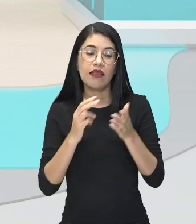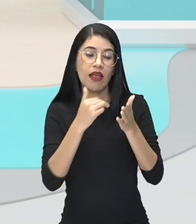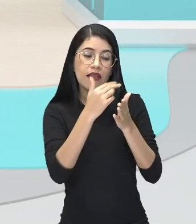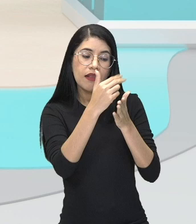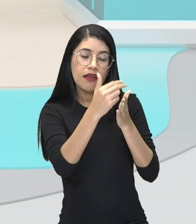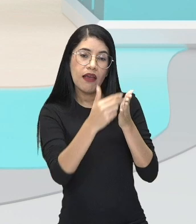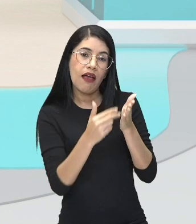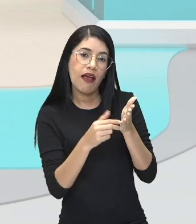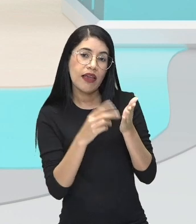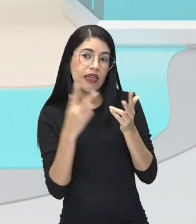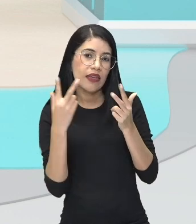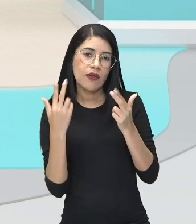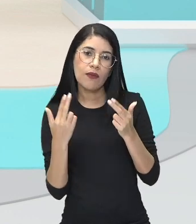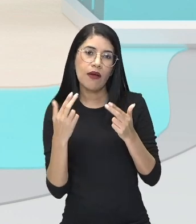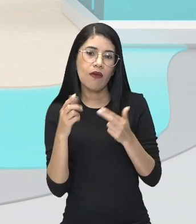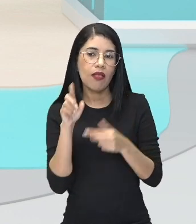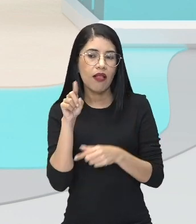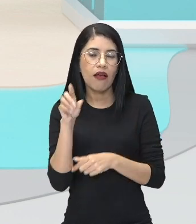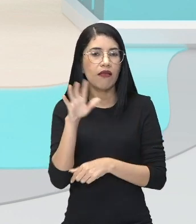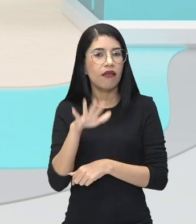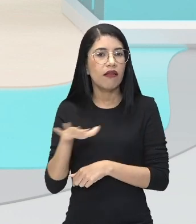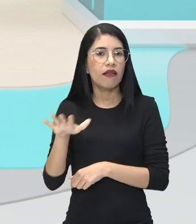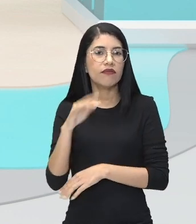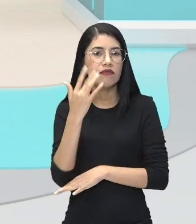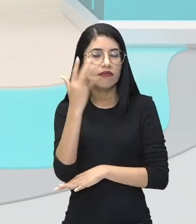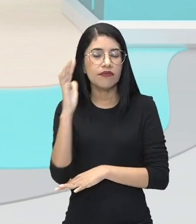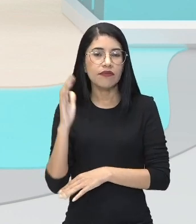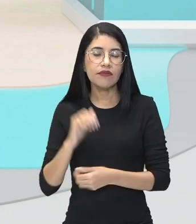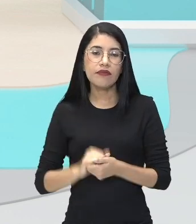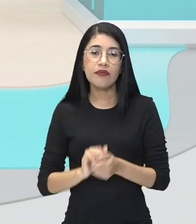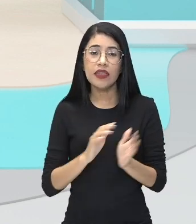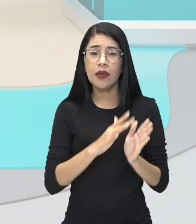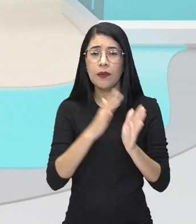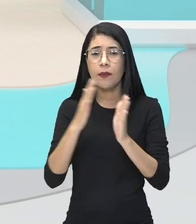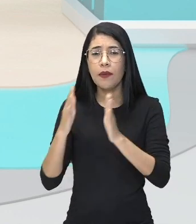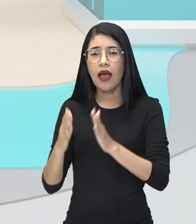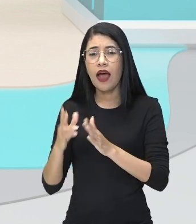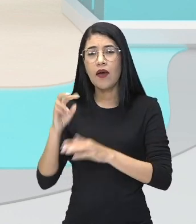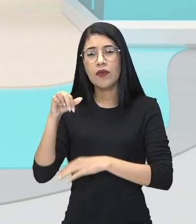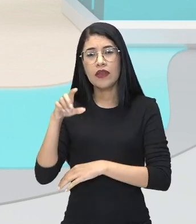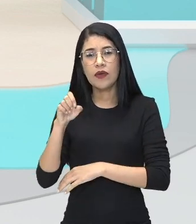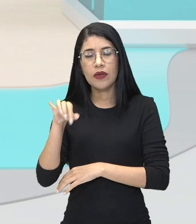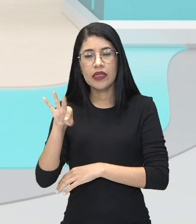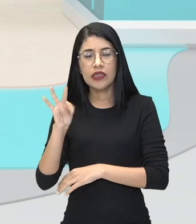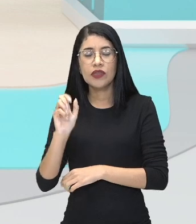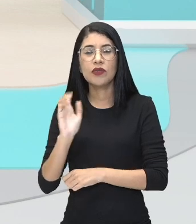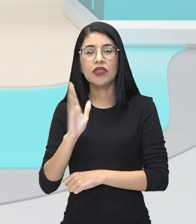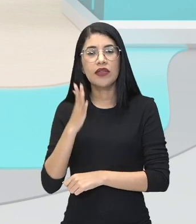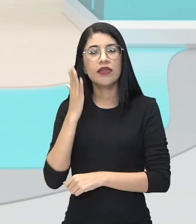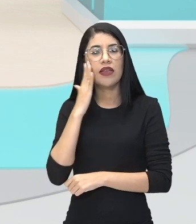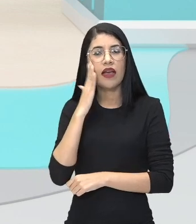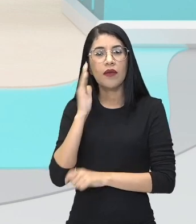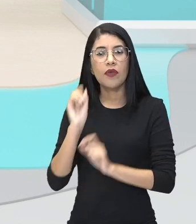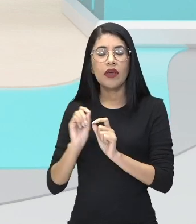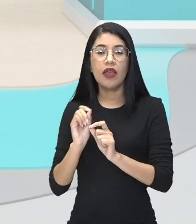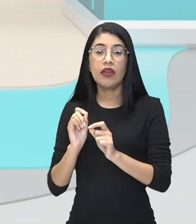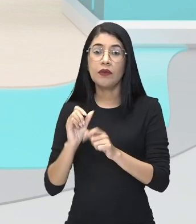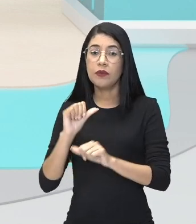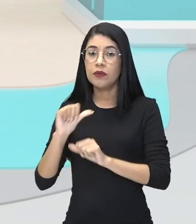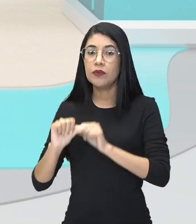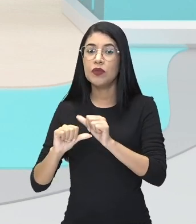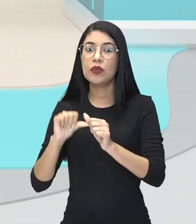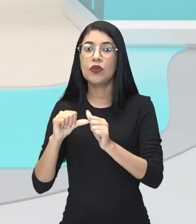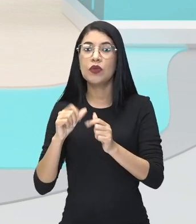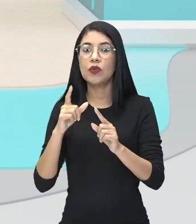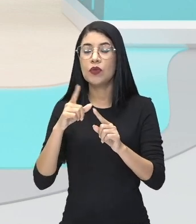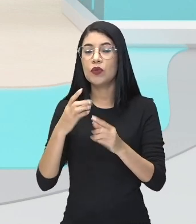natureza. Com o passar do tempo, que nós vimos o Neolítico, o homem ele já tem esse domínio, então ele muda o seu estilo de